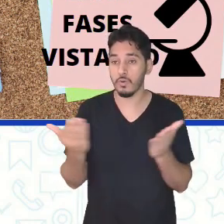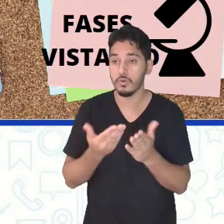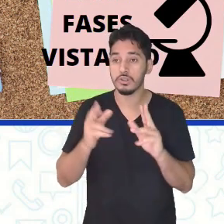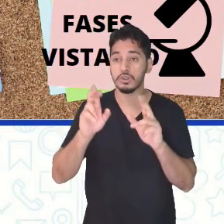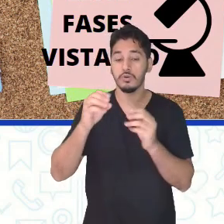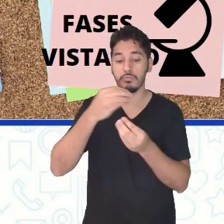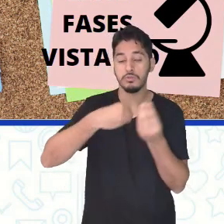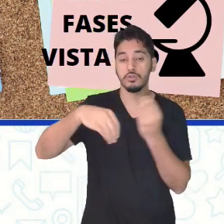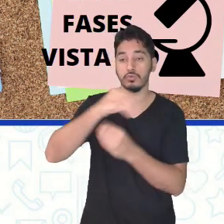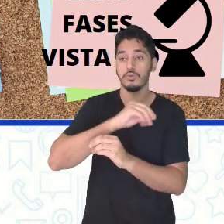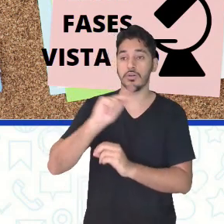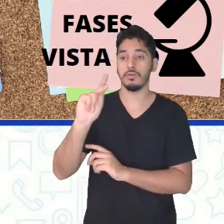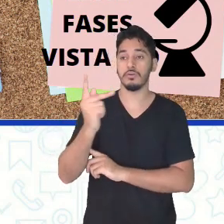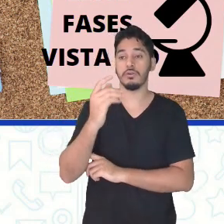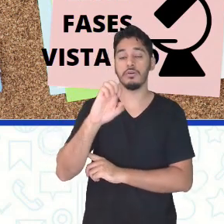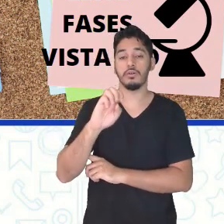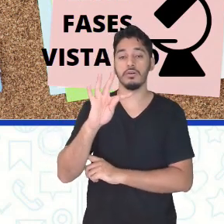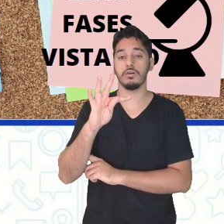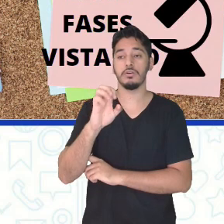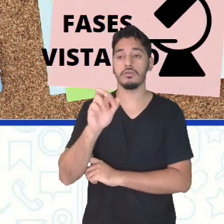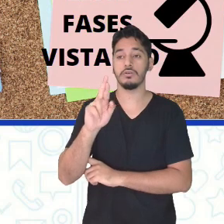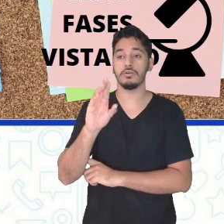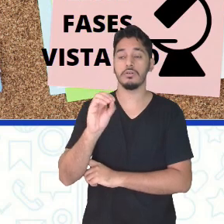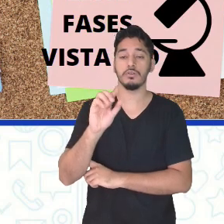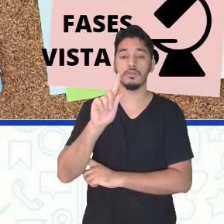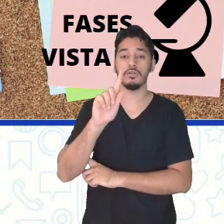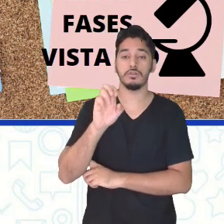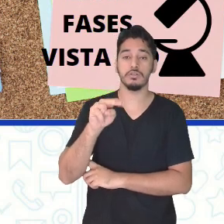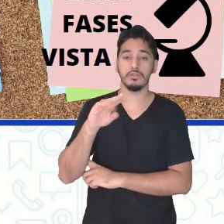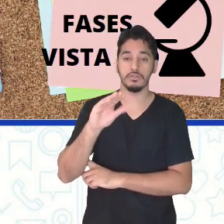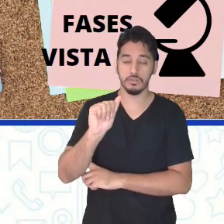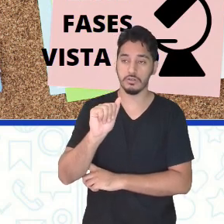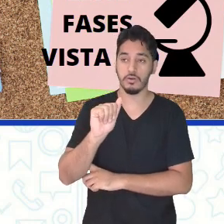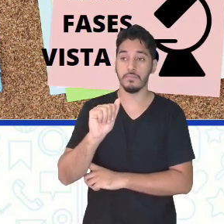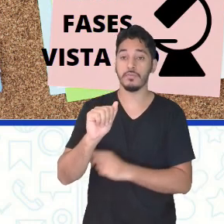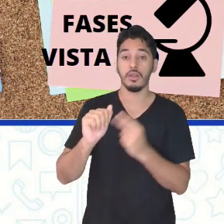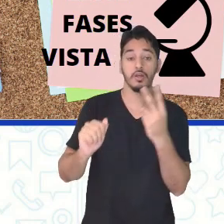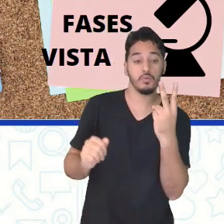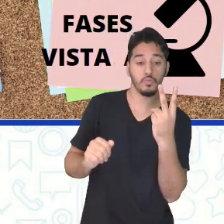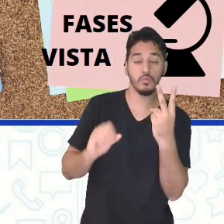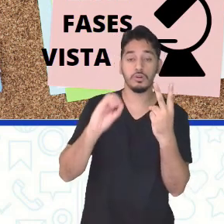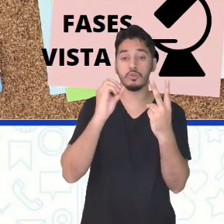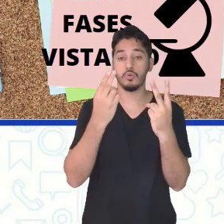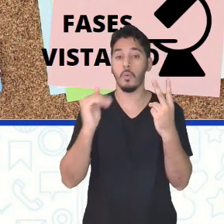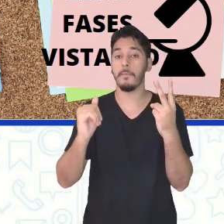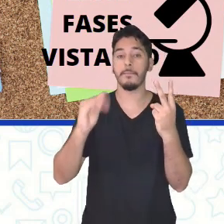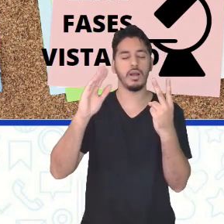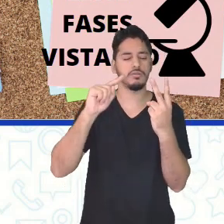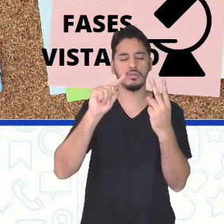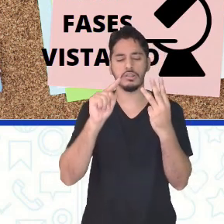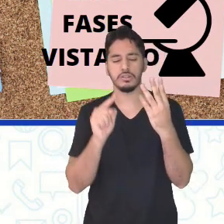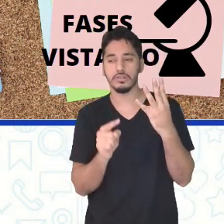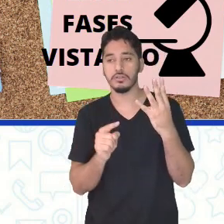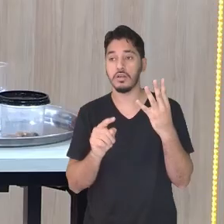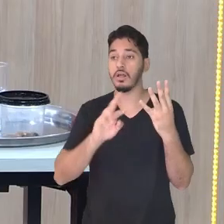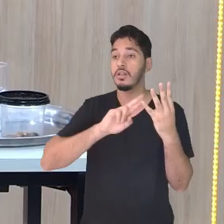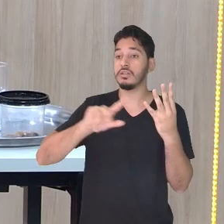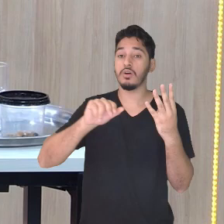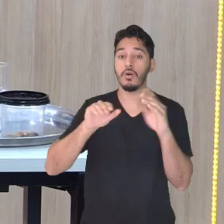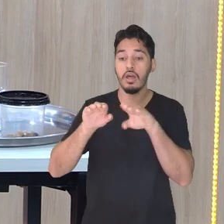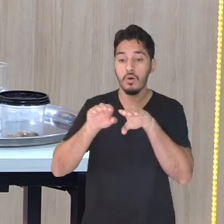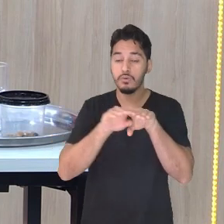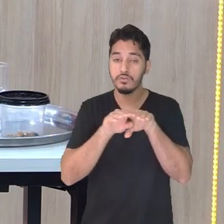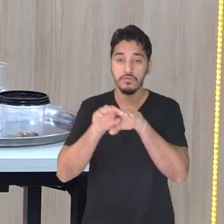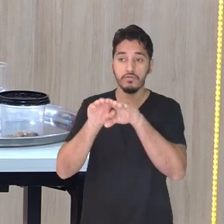sobre mistura heterogênea. É formado por 2 ou mais fases, não são uniformes e é descontínuo. Mas aqui vem a